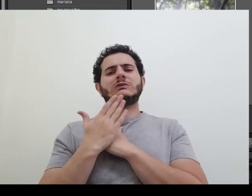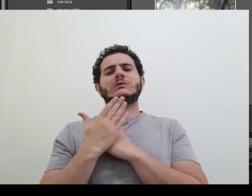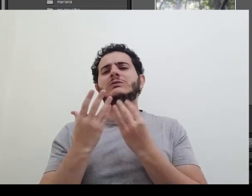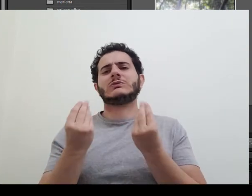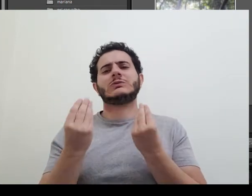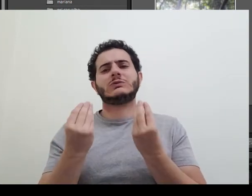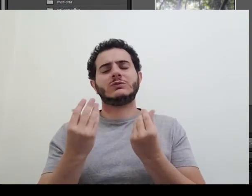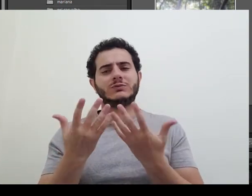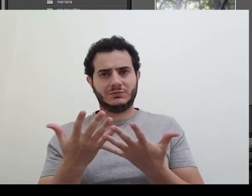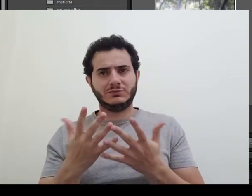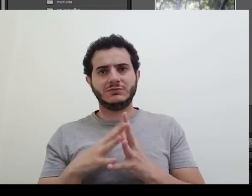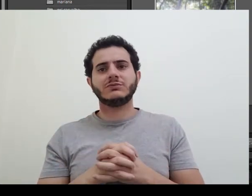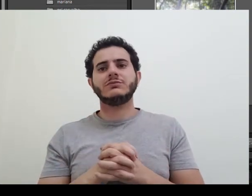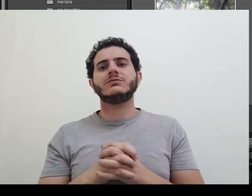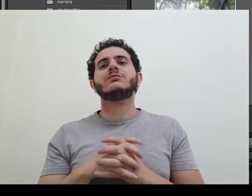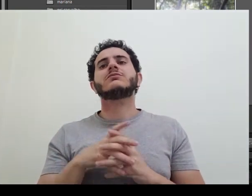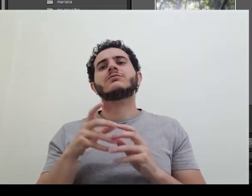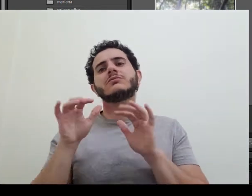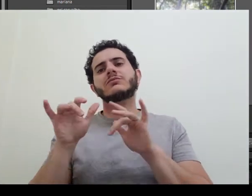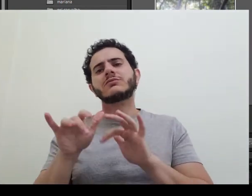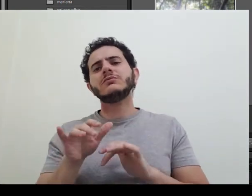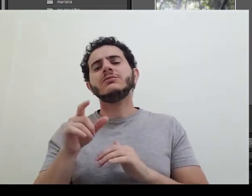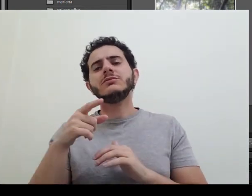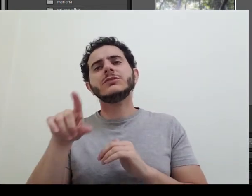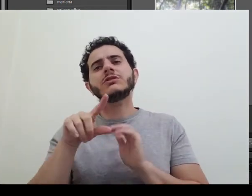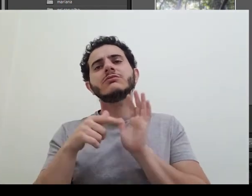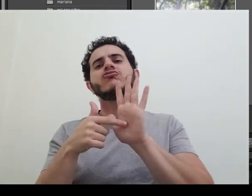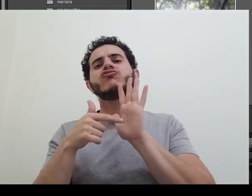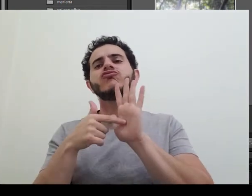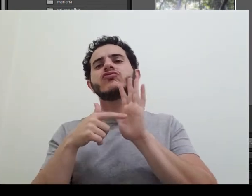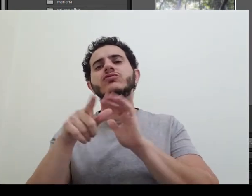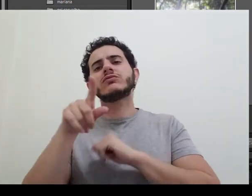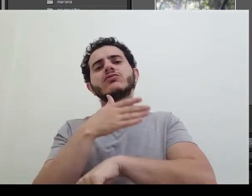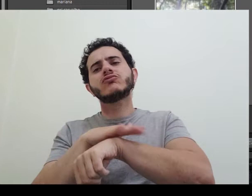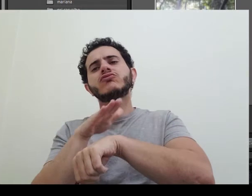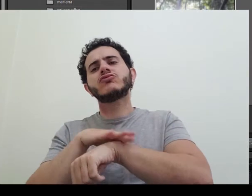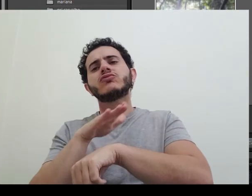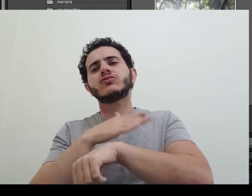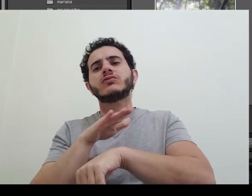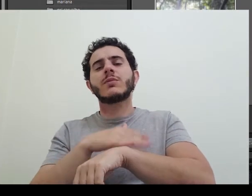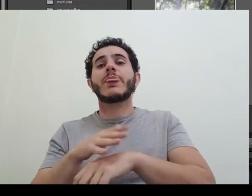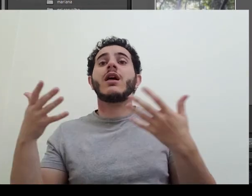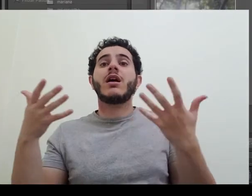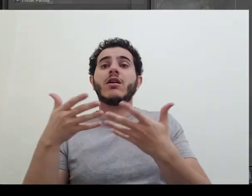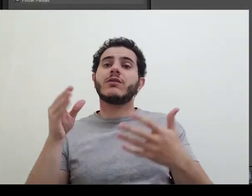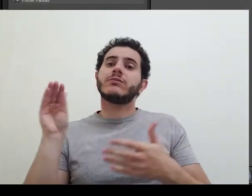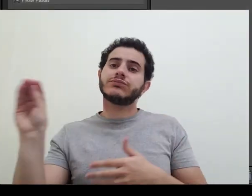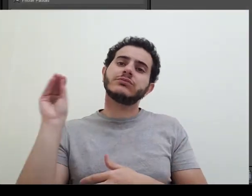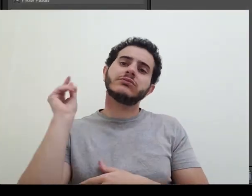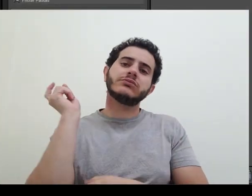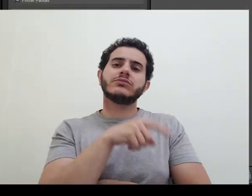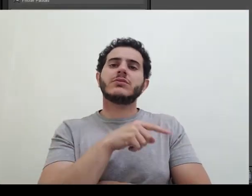palavras-chave e aí é a única coisa que eu vou fazer por enquanto aqui pra gente poder exercitar. E aqui eu vou pedir para importar.